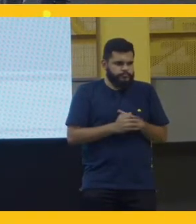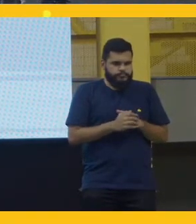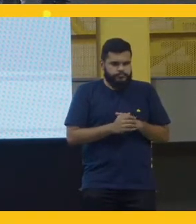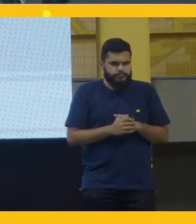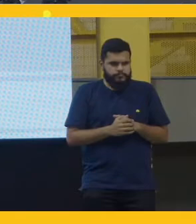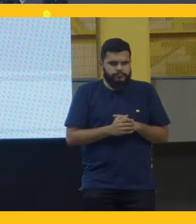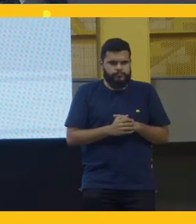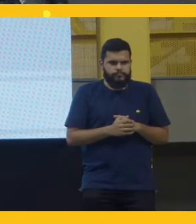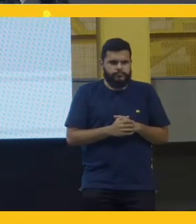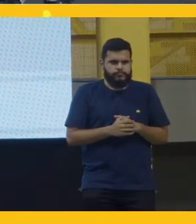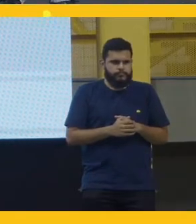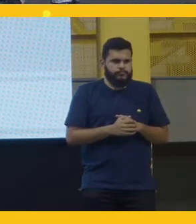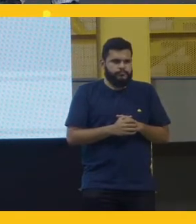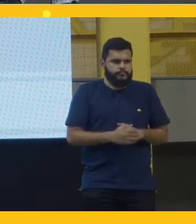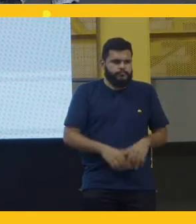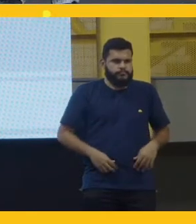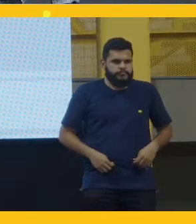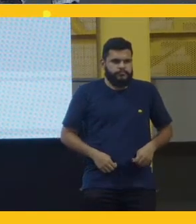Diga lá.